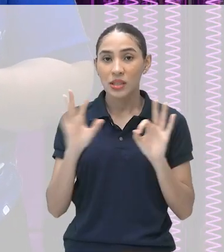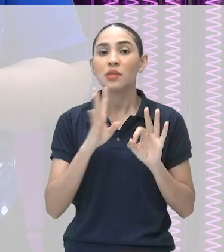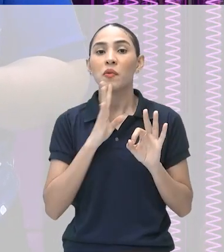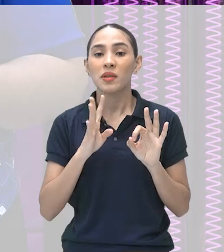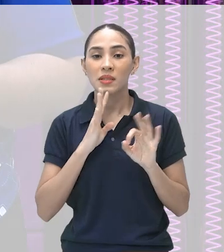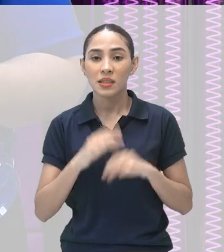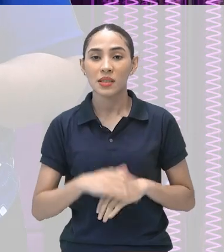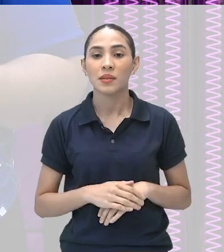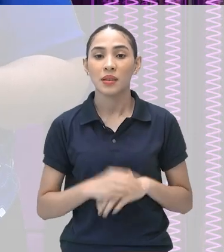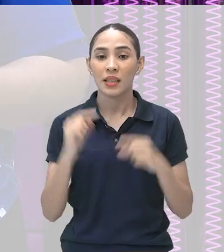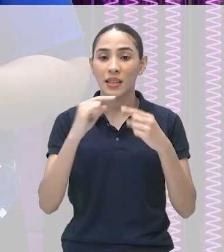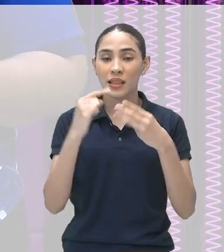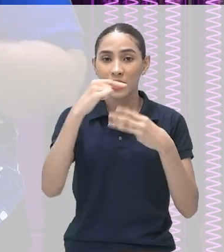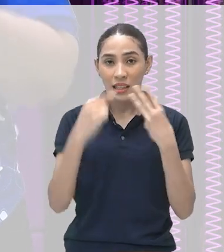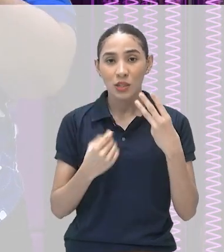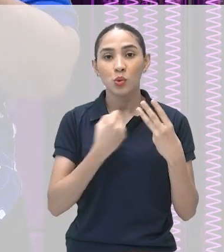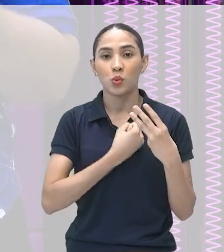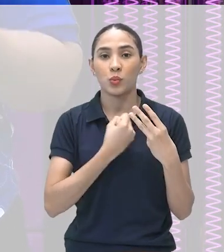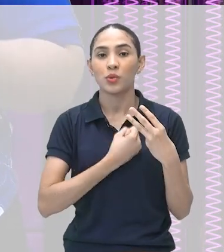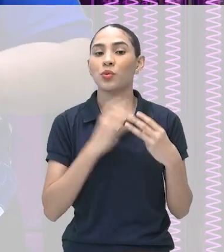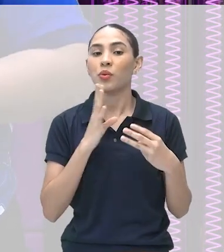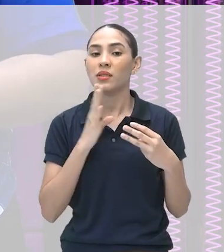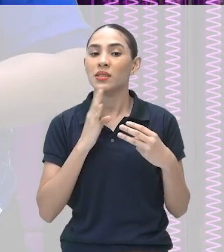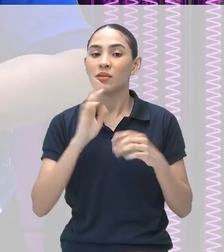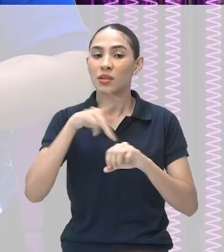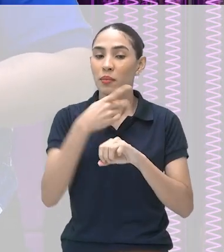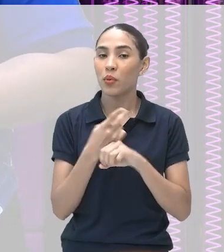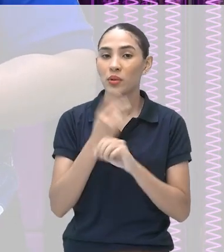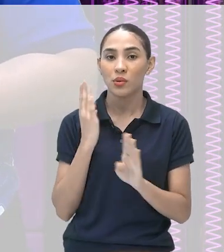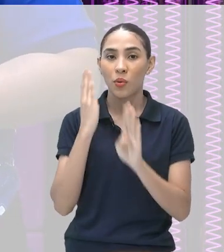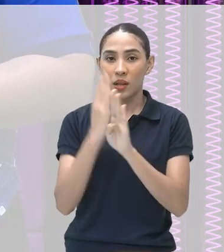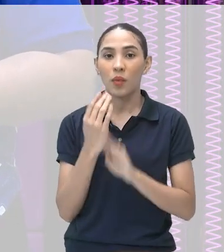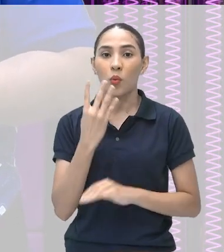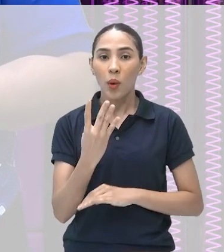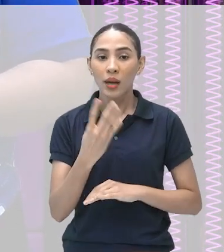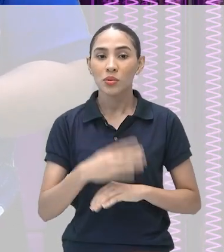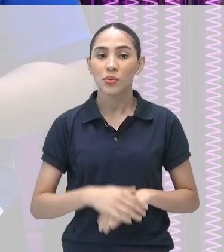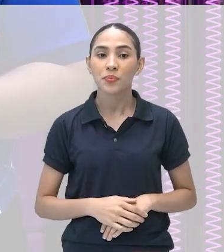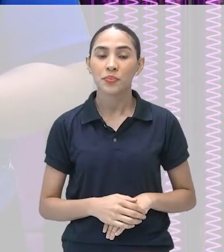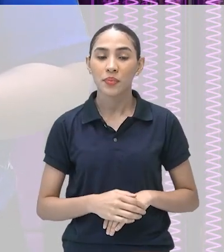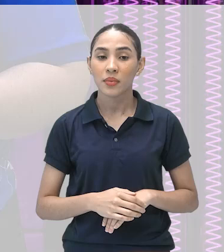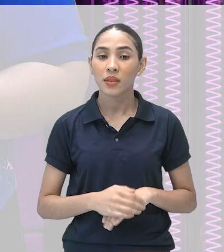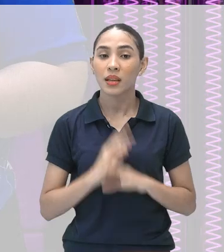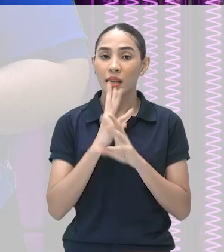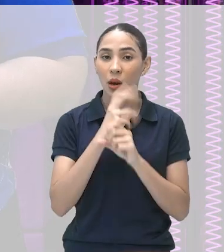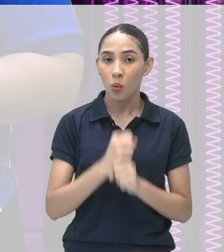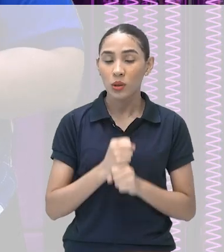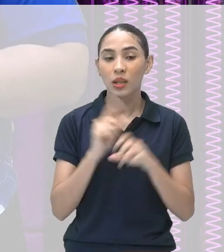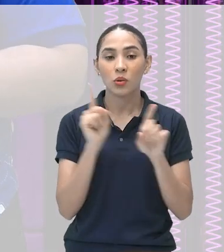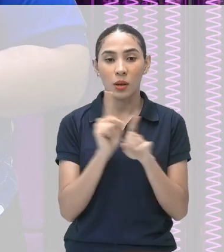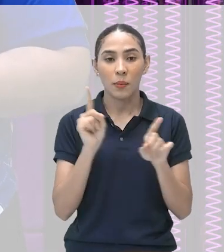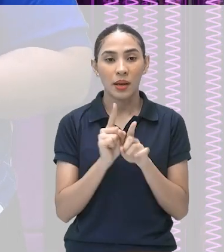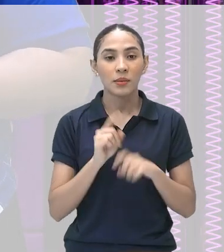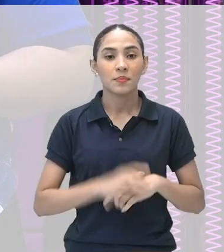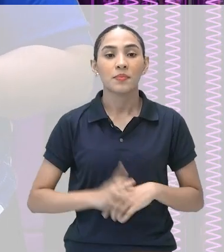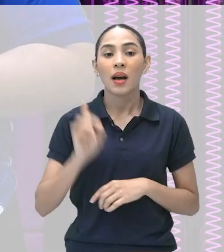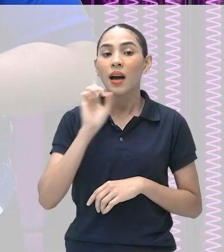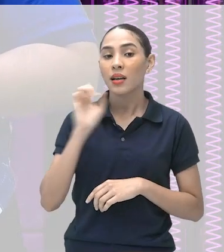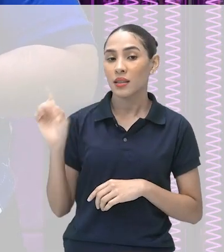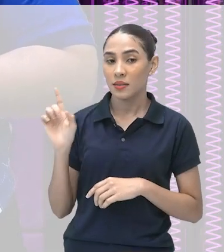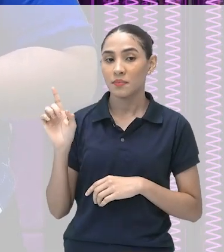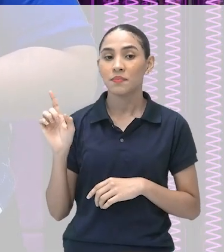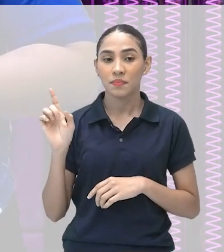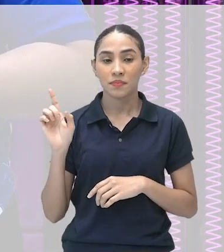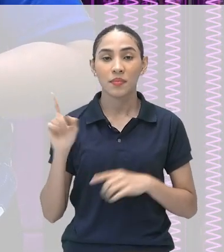conhecidas, né? 3 números conhecidos, e vamos encontrar aí o quarto, né? calculando aqui dessa forma